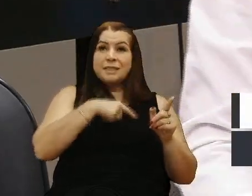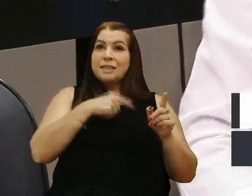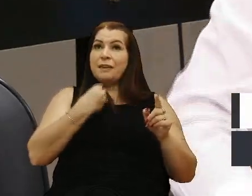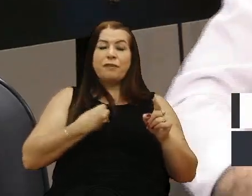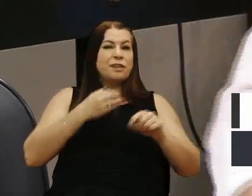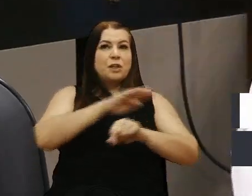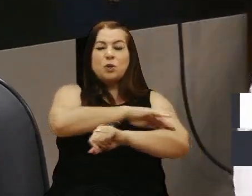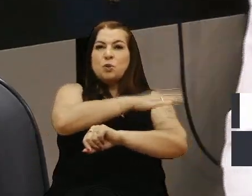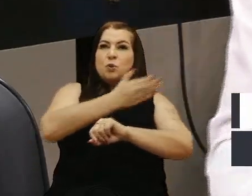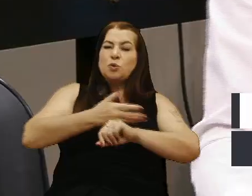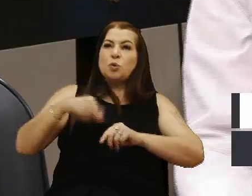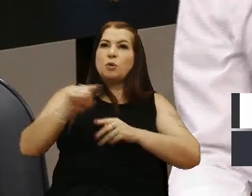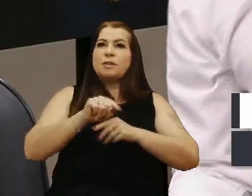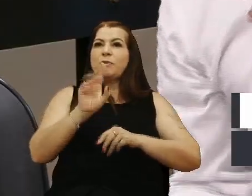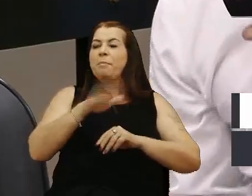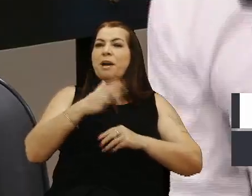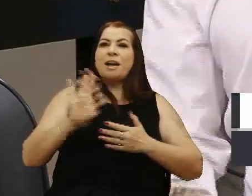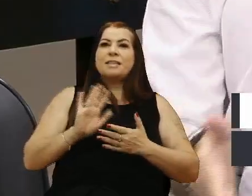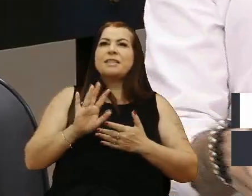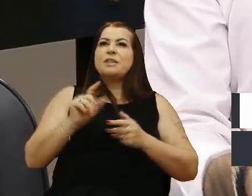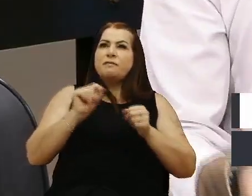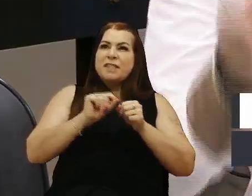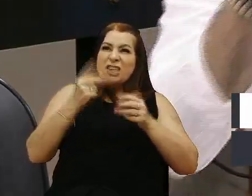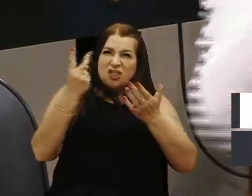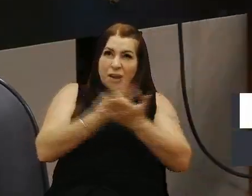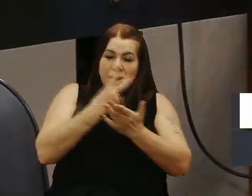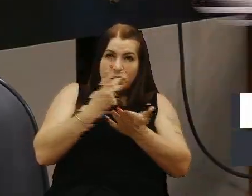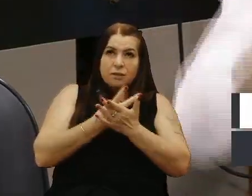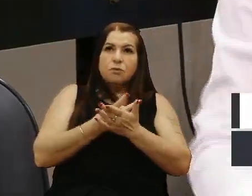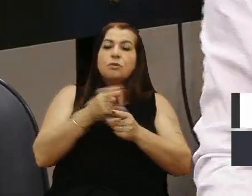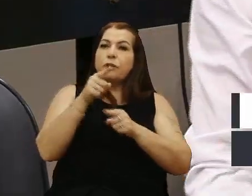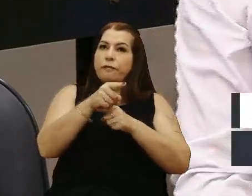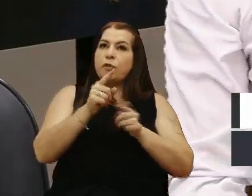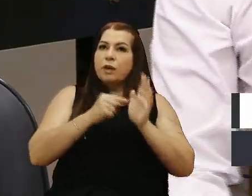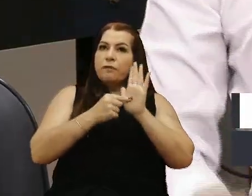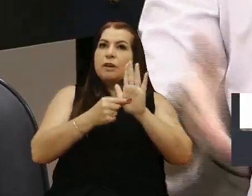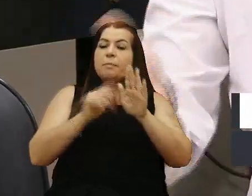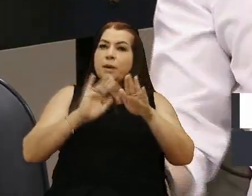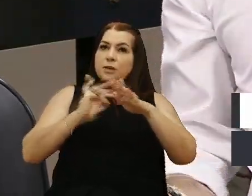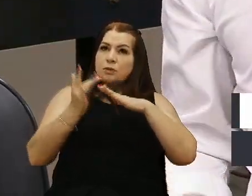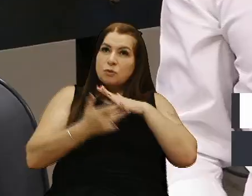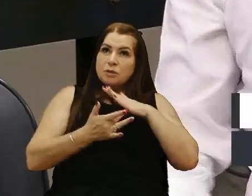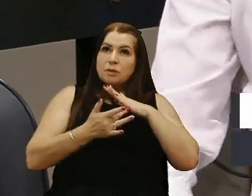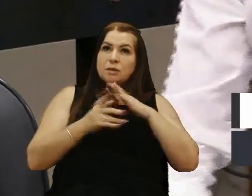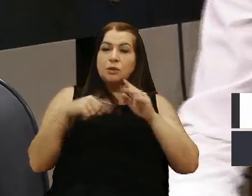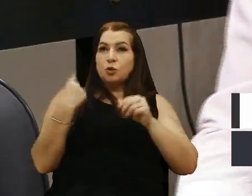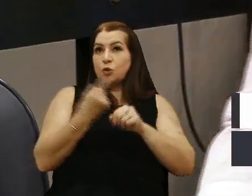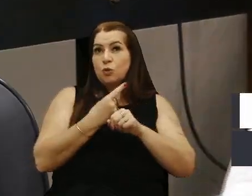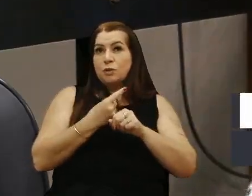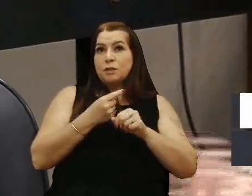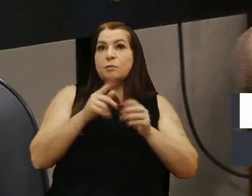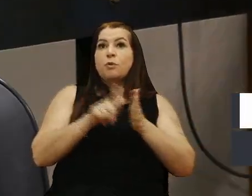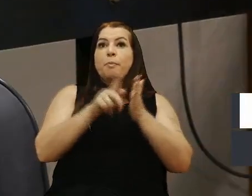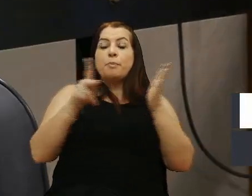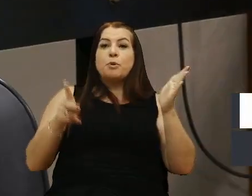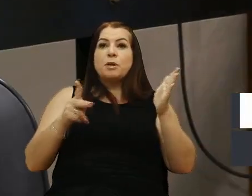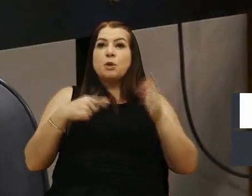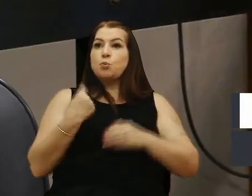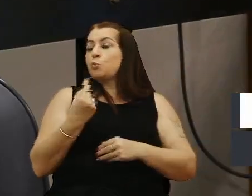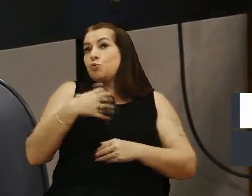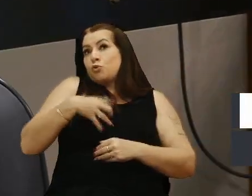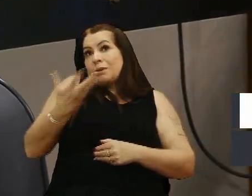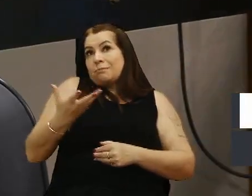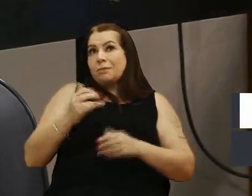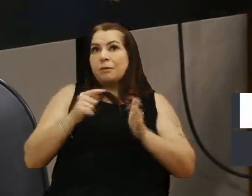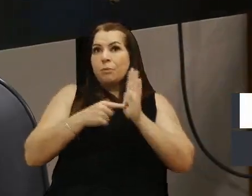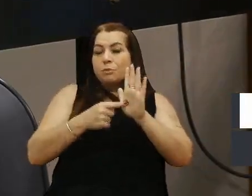inteira, eu estou aqui para mostrar que agora não é mais. E o que fizer de errado, eu vou levar para a rede social, que é a nossa arma. Está no Jornal Pioneiro de hoje, é o único jeito que a gente